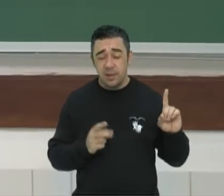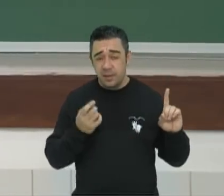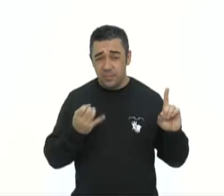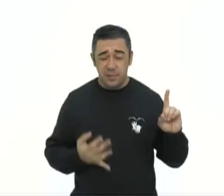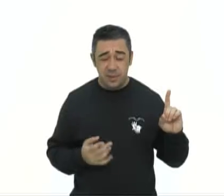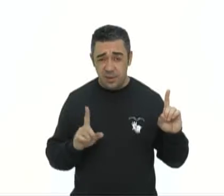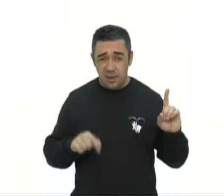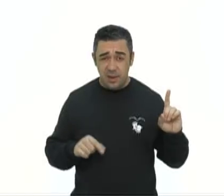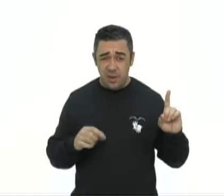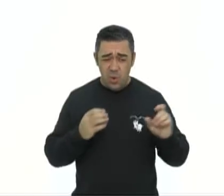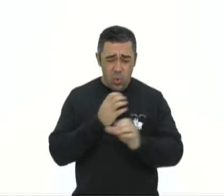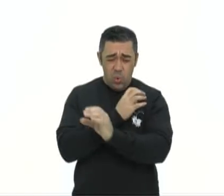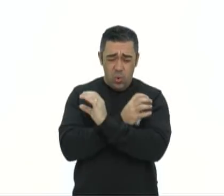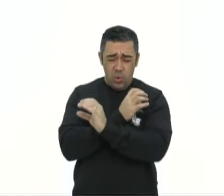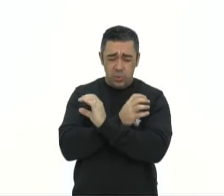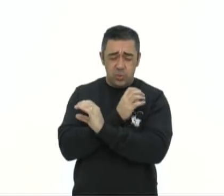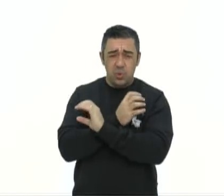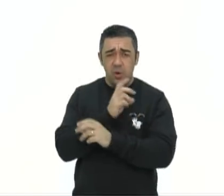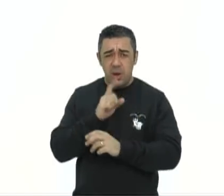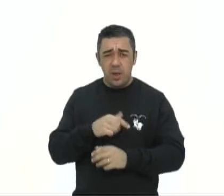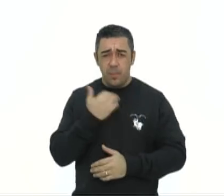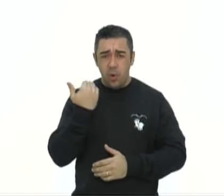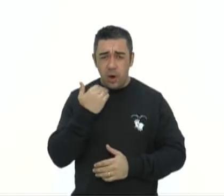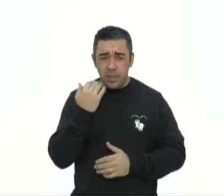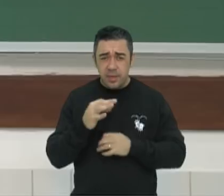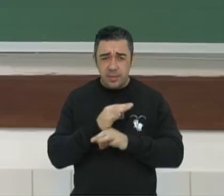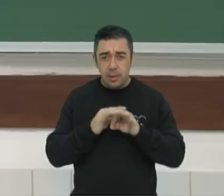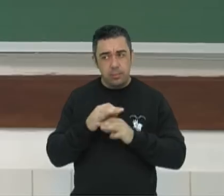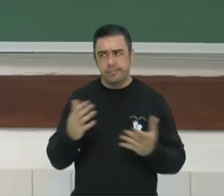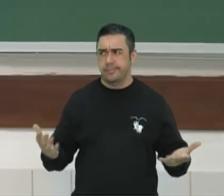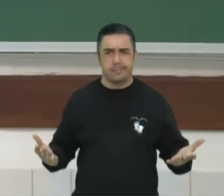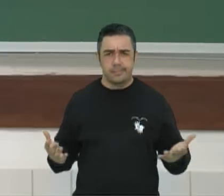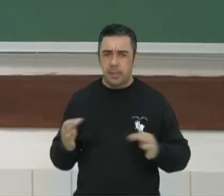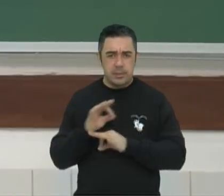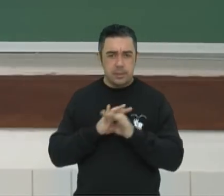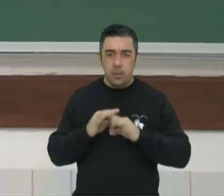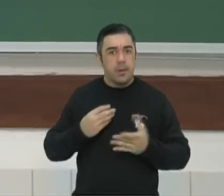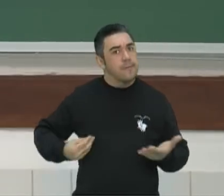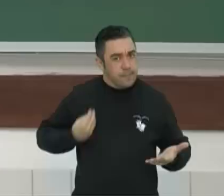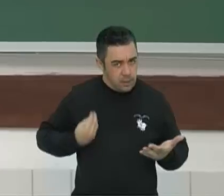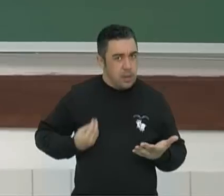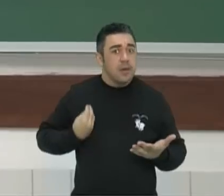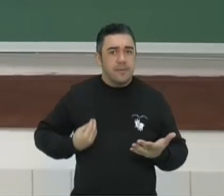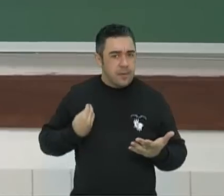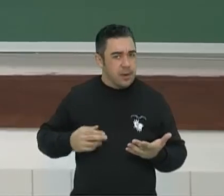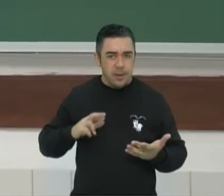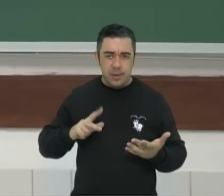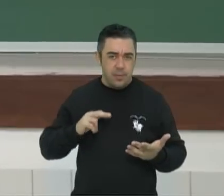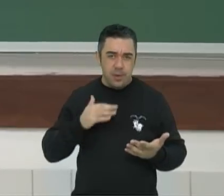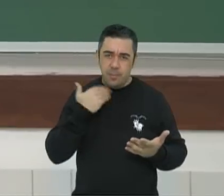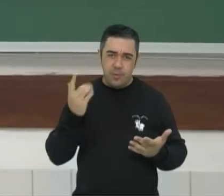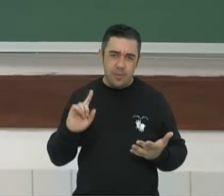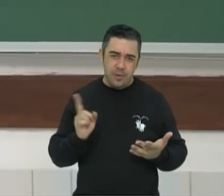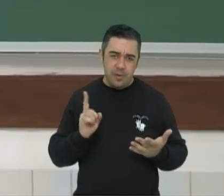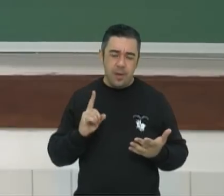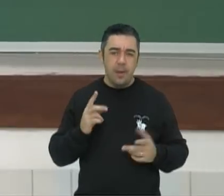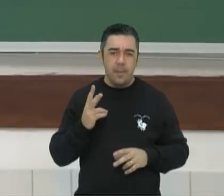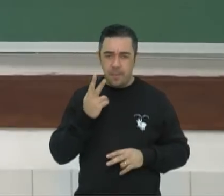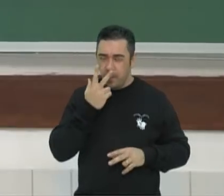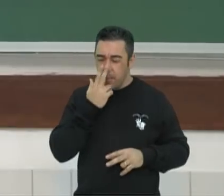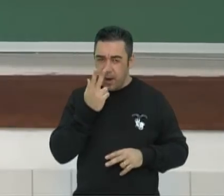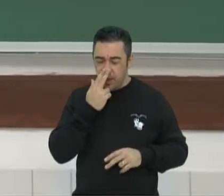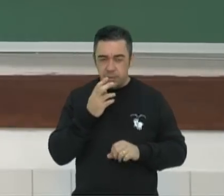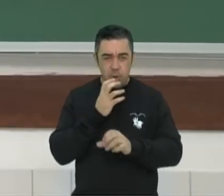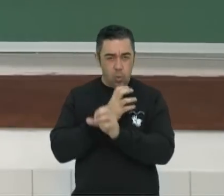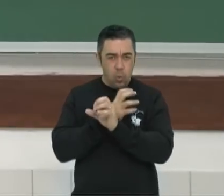falava assim de tecido ósseo, que ele é formado por células mortas. Aí está um erro, né? Eles são células, por mais que a gente aparente, né, que o